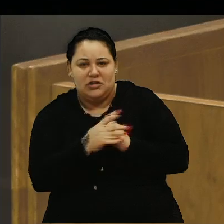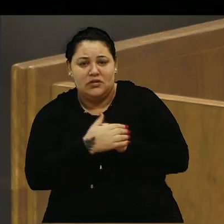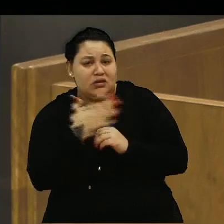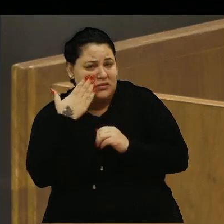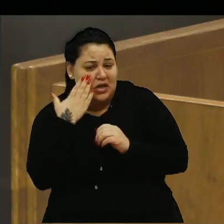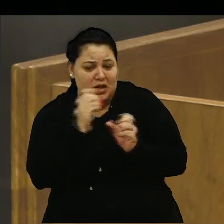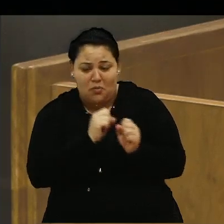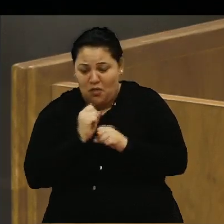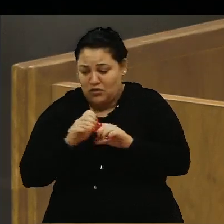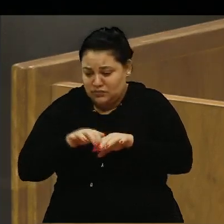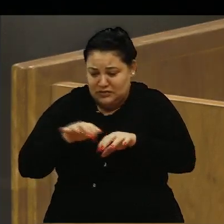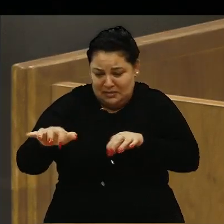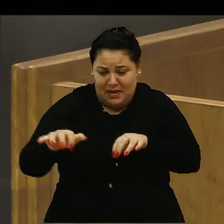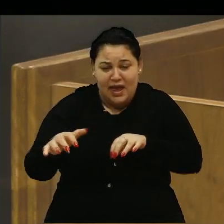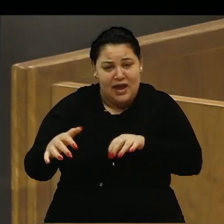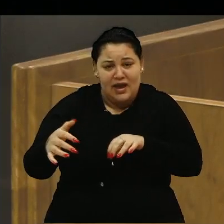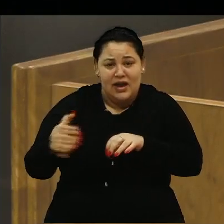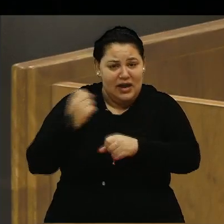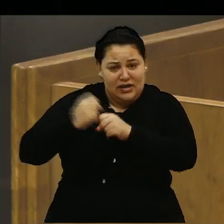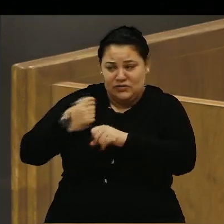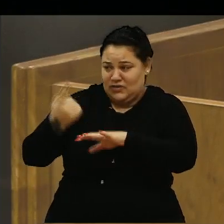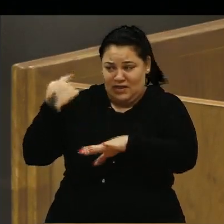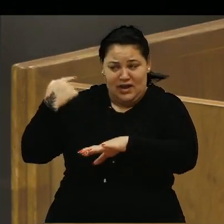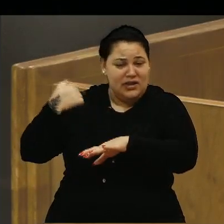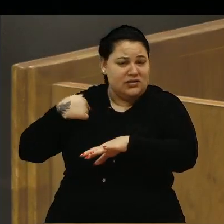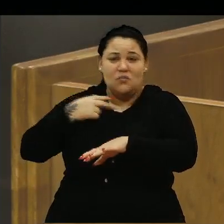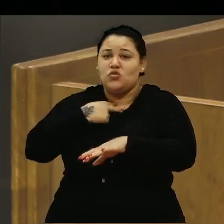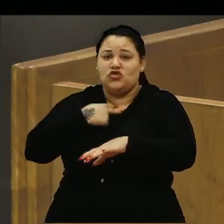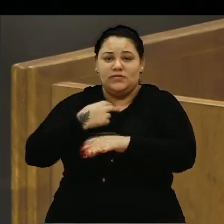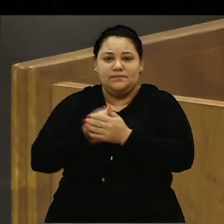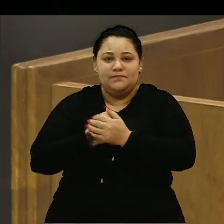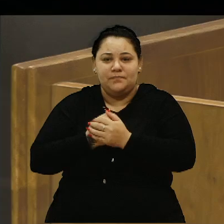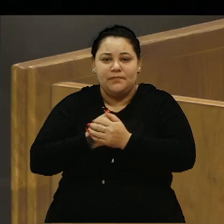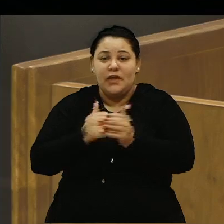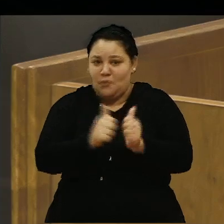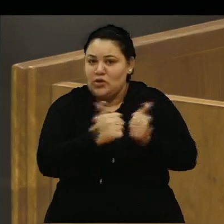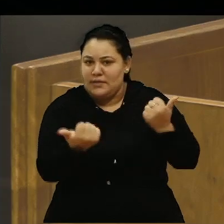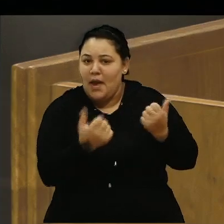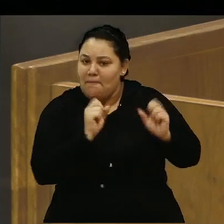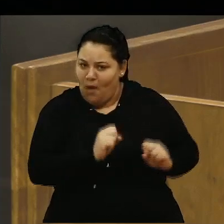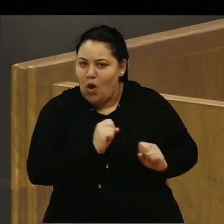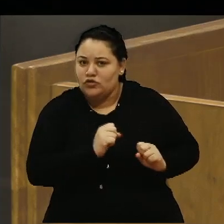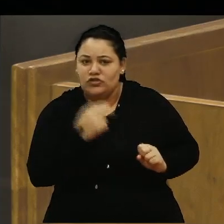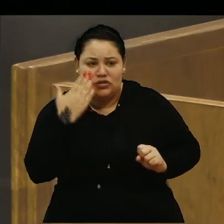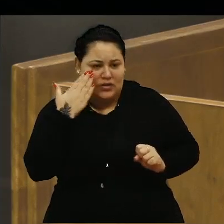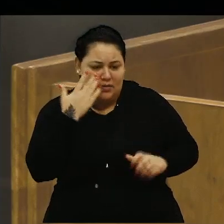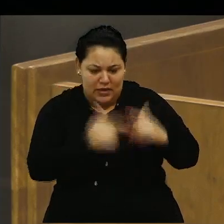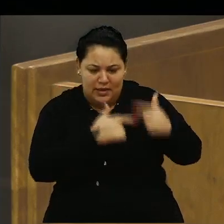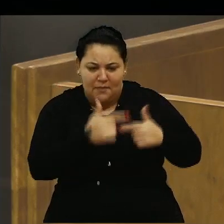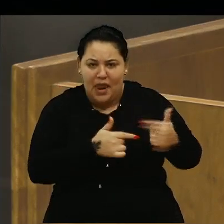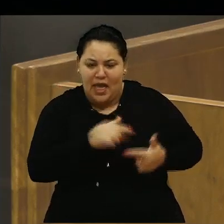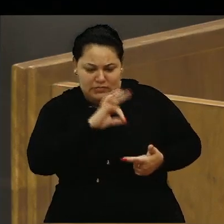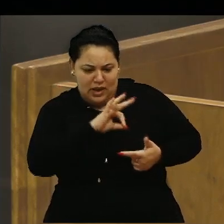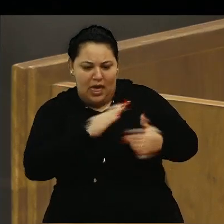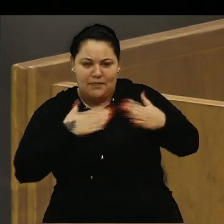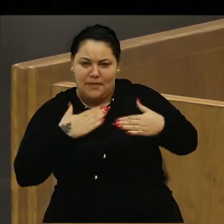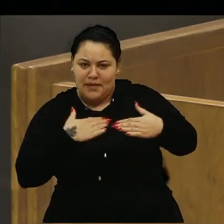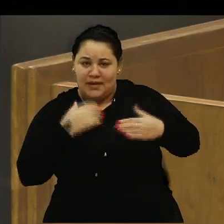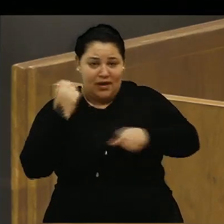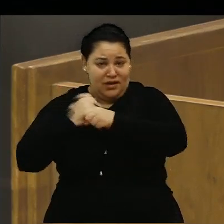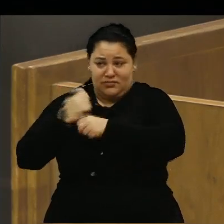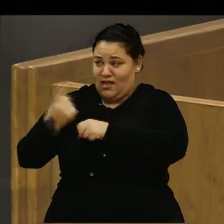me separar, coisa que antigamente não acontecia. Eu sei que eu posso trabalhar e me sustentar, coisa que antigamente não